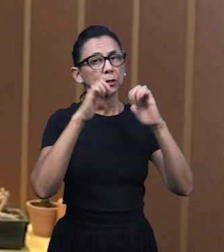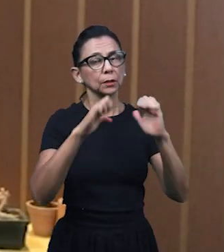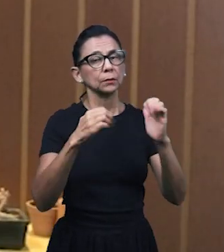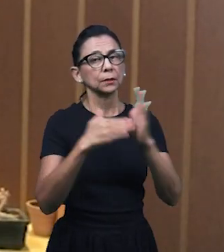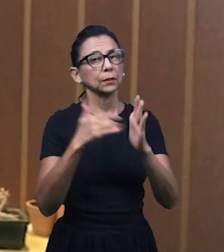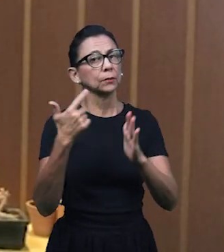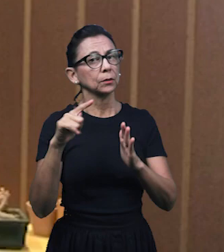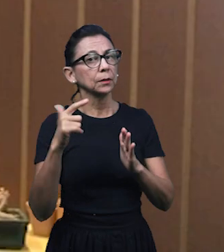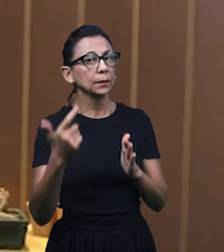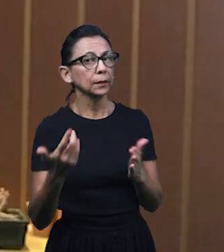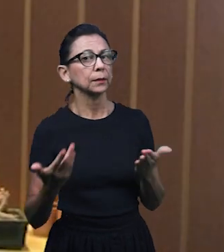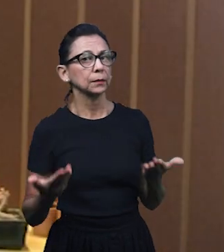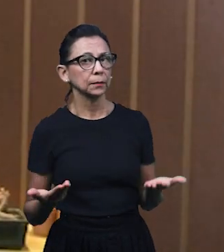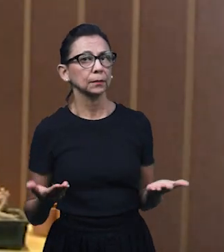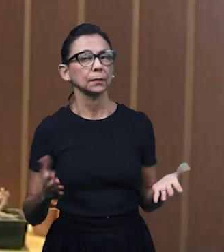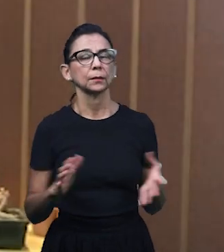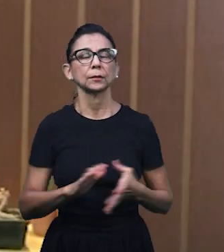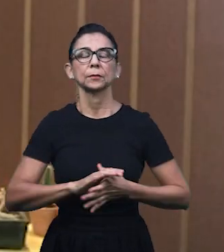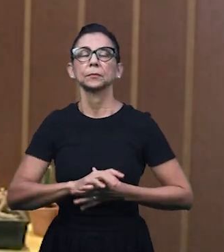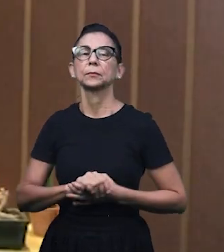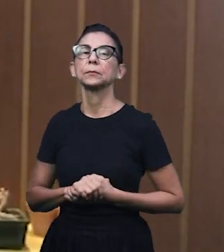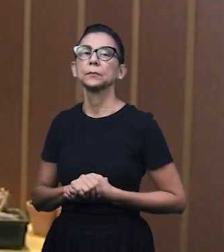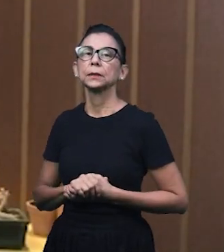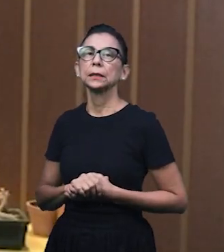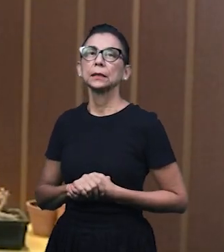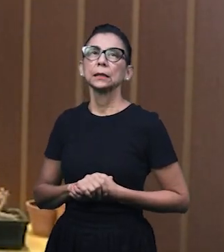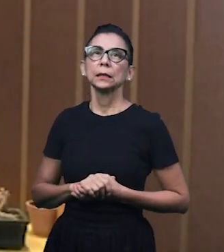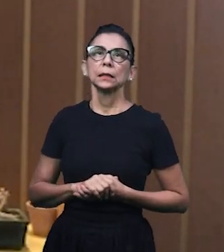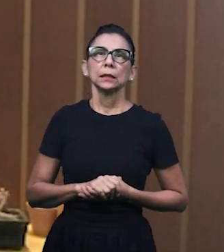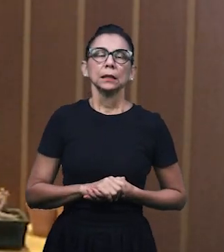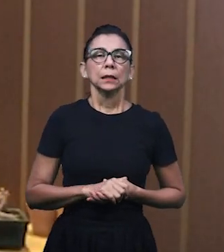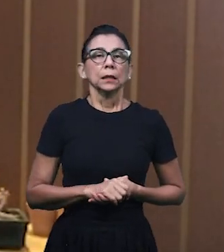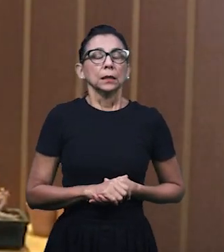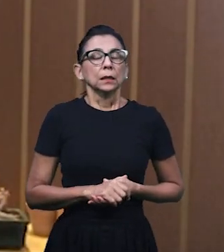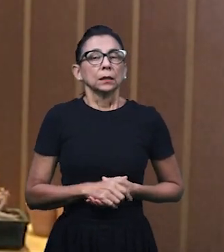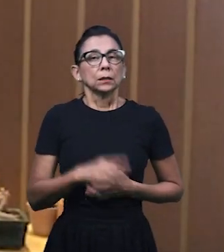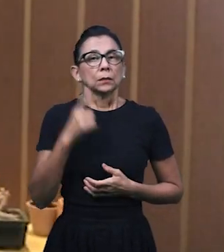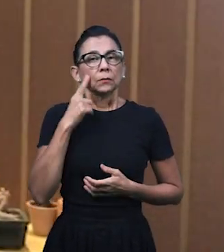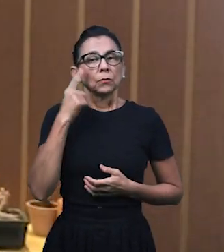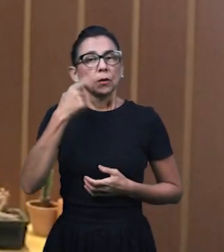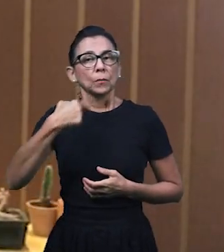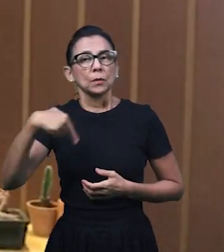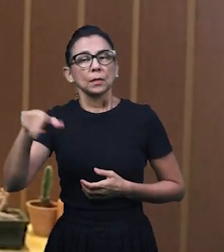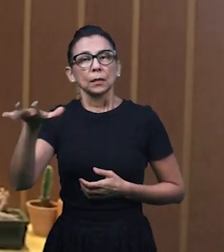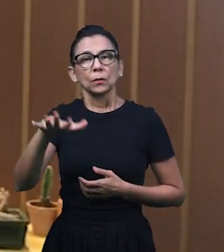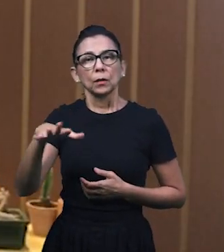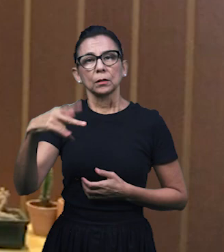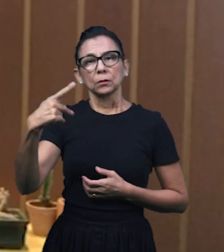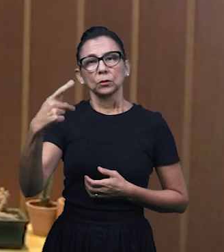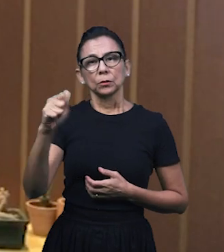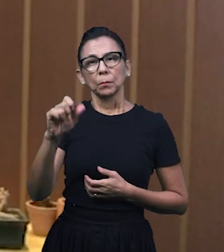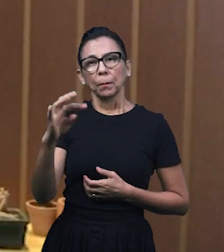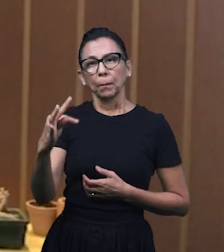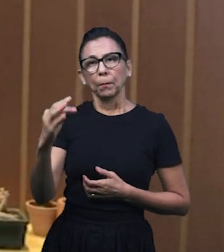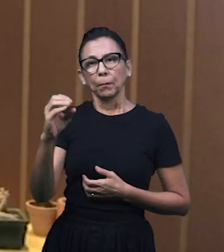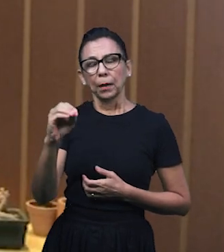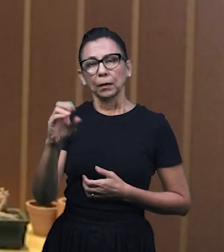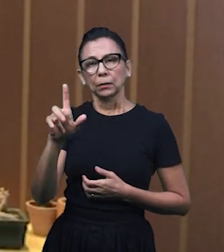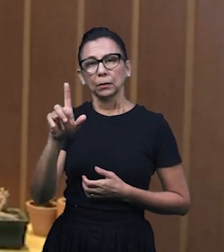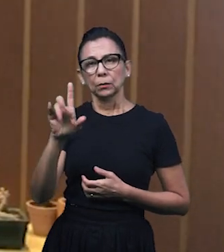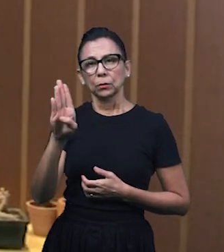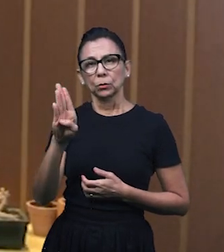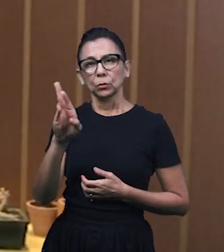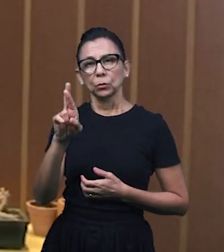nós, inclusive, convidamos uma área, que é a área de Pato Branco, aproximadamente 500 quilômetros aqui